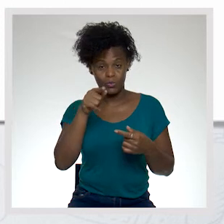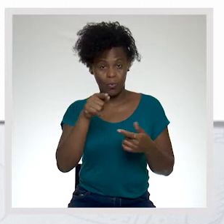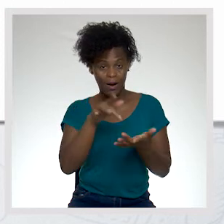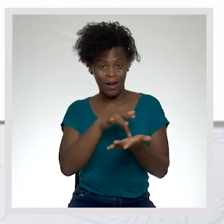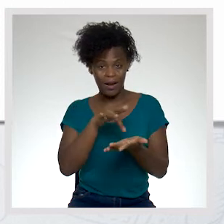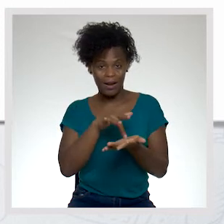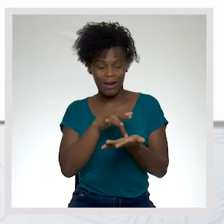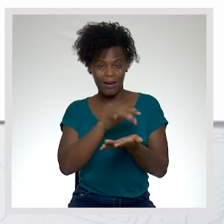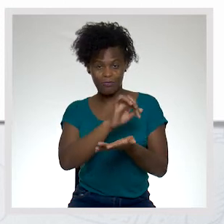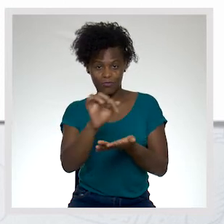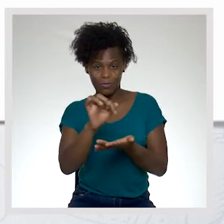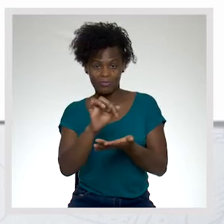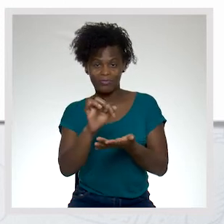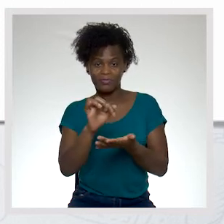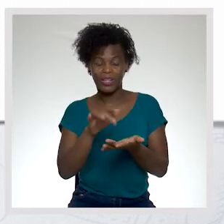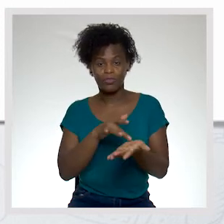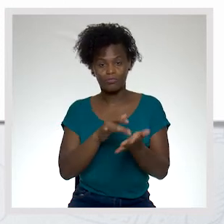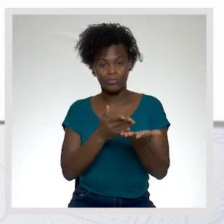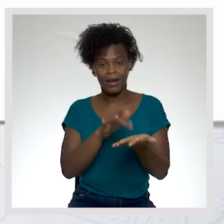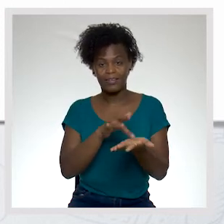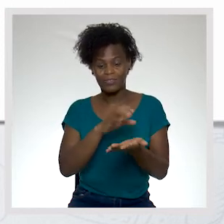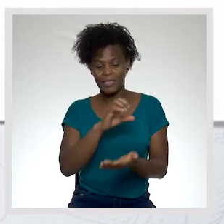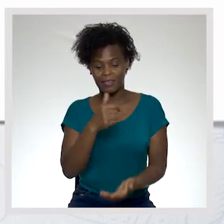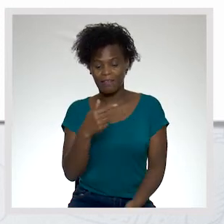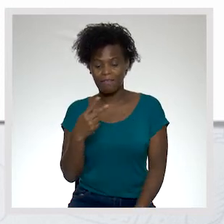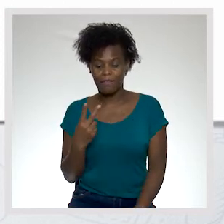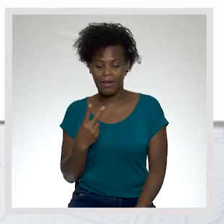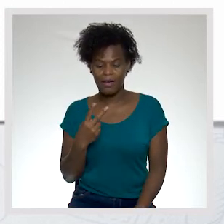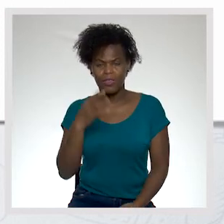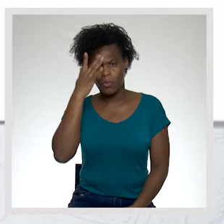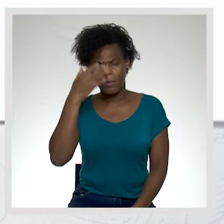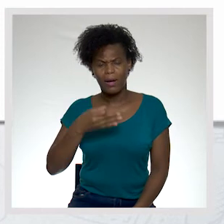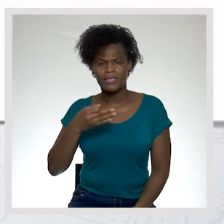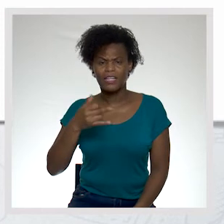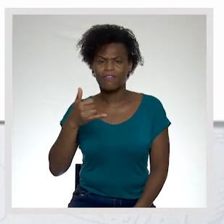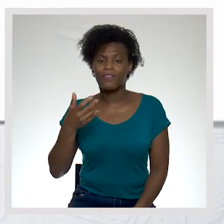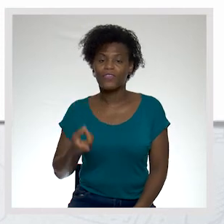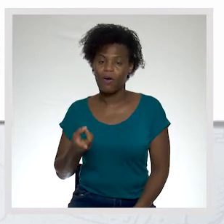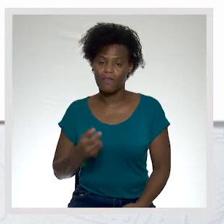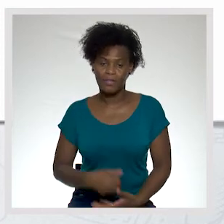Consultar o manual de CTV, página 29.